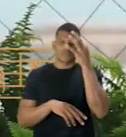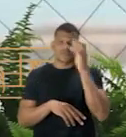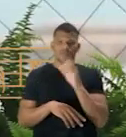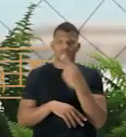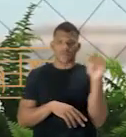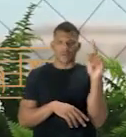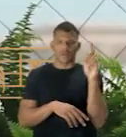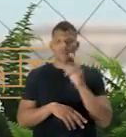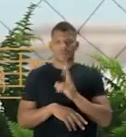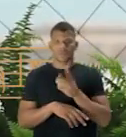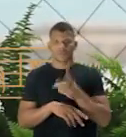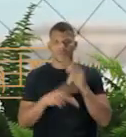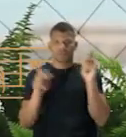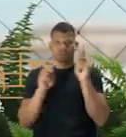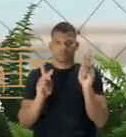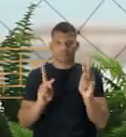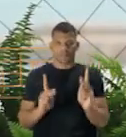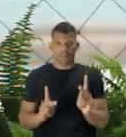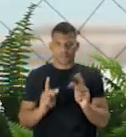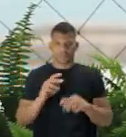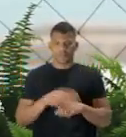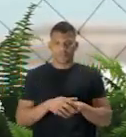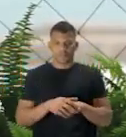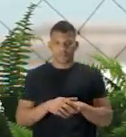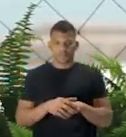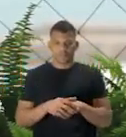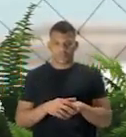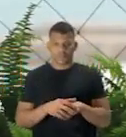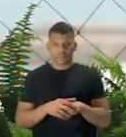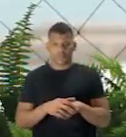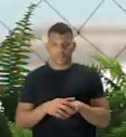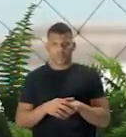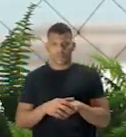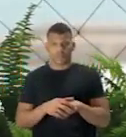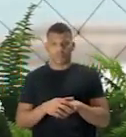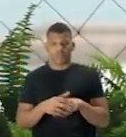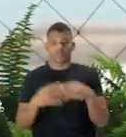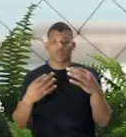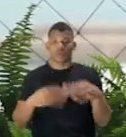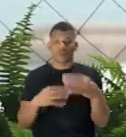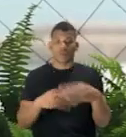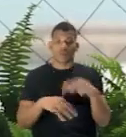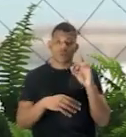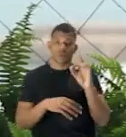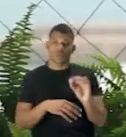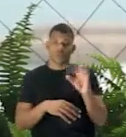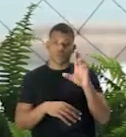pra trás, que a vaga da maré vai trazer a paz.